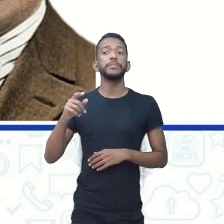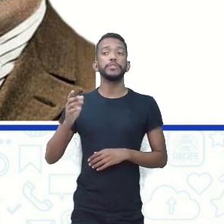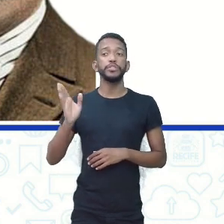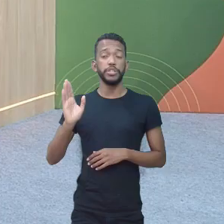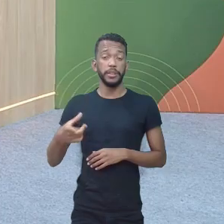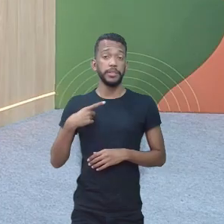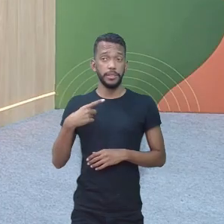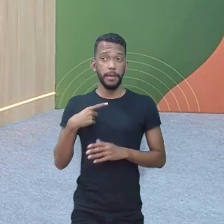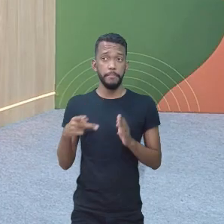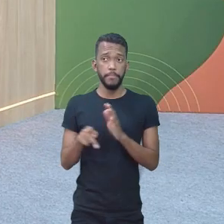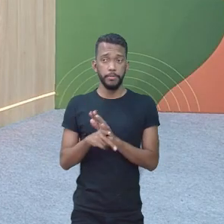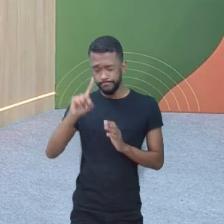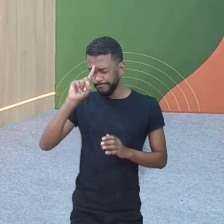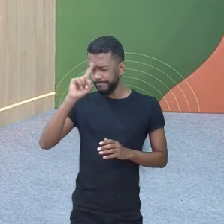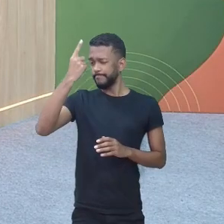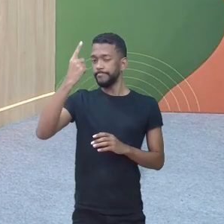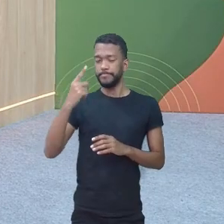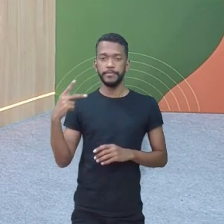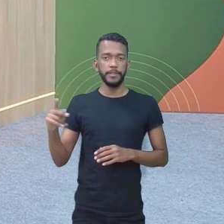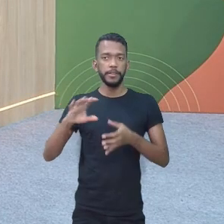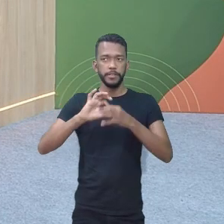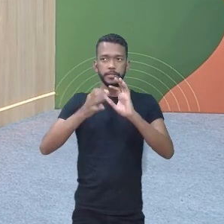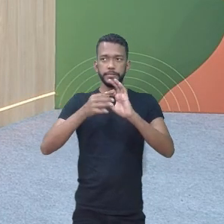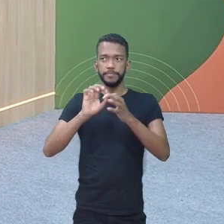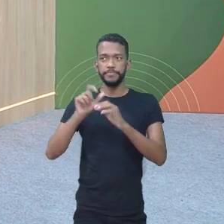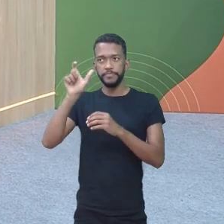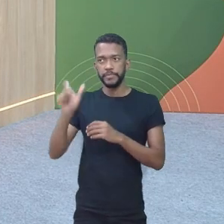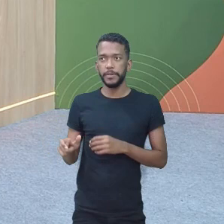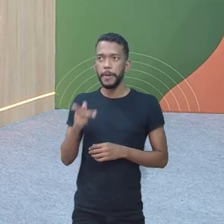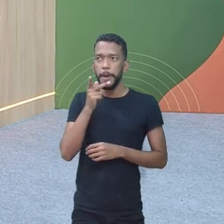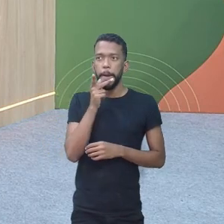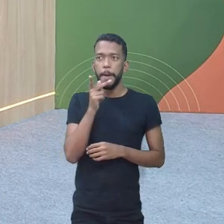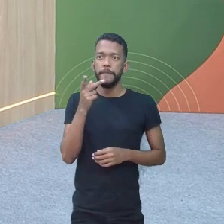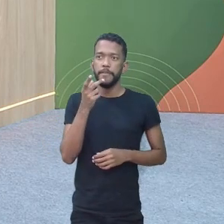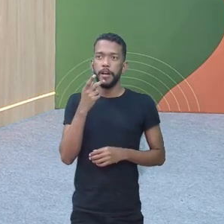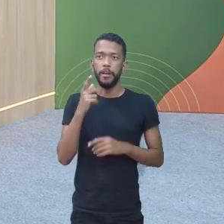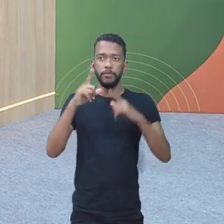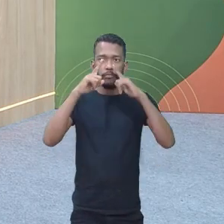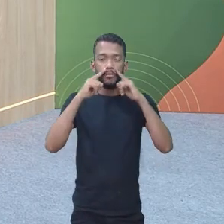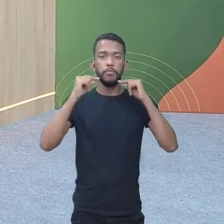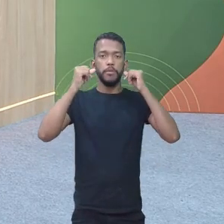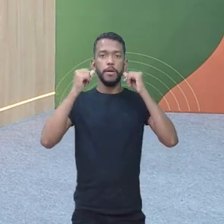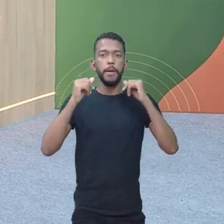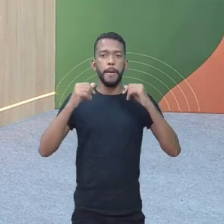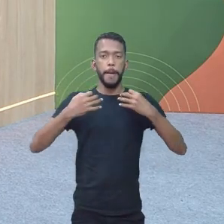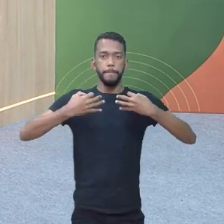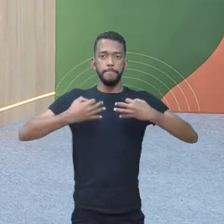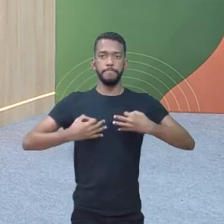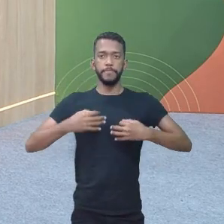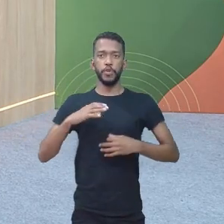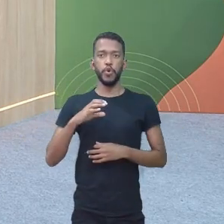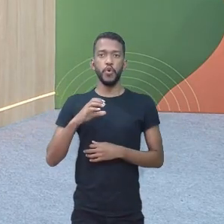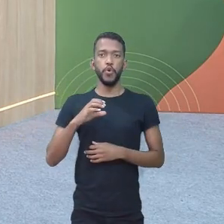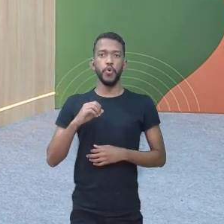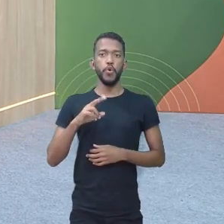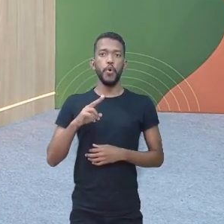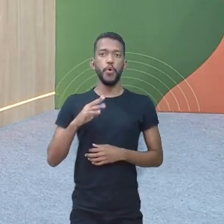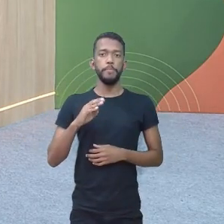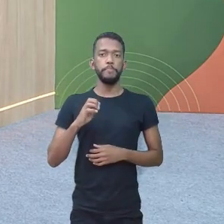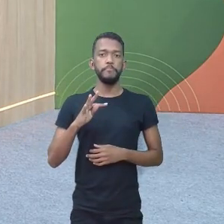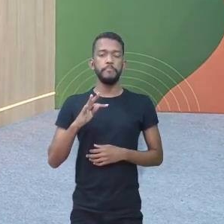aí os povos chamavam eles do Barão de Coubertin, né?